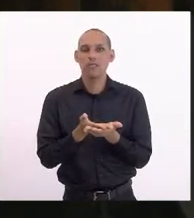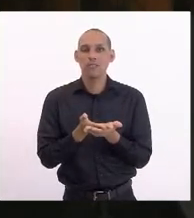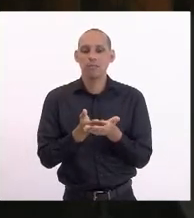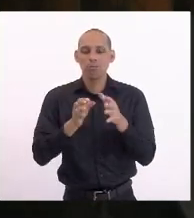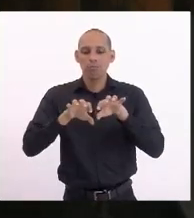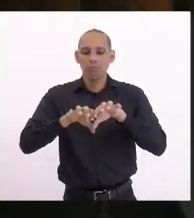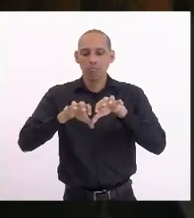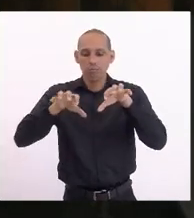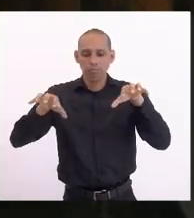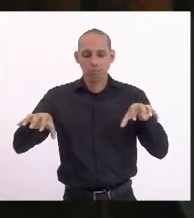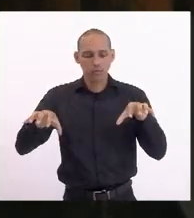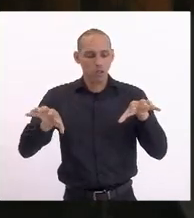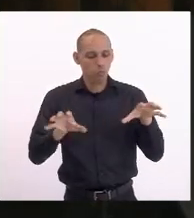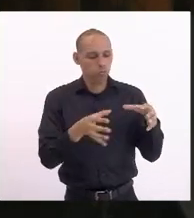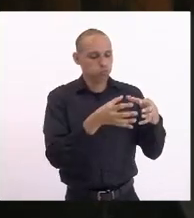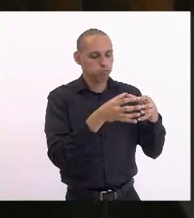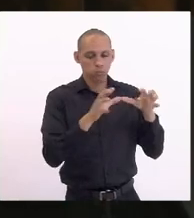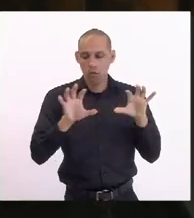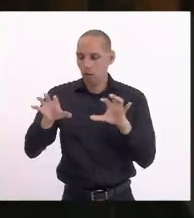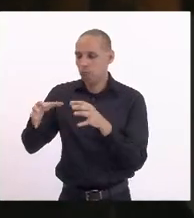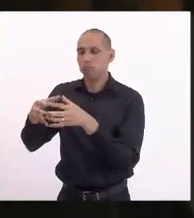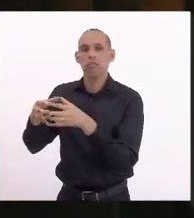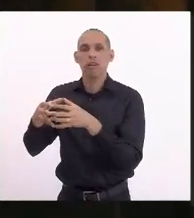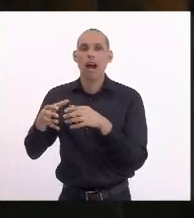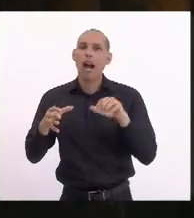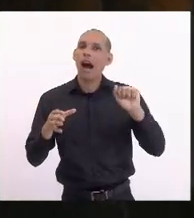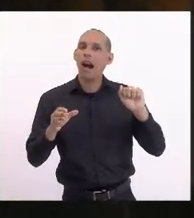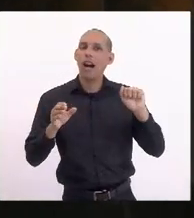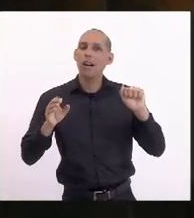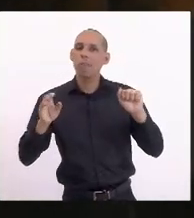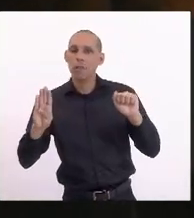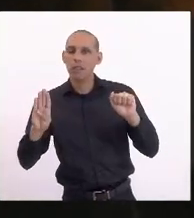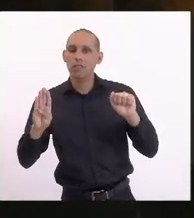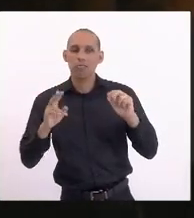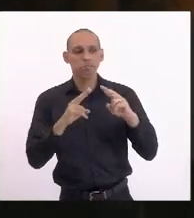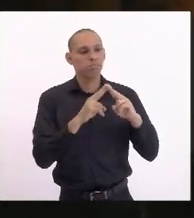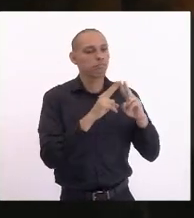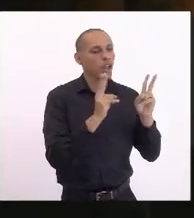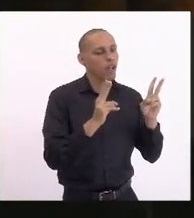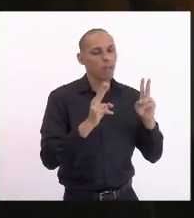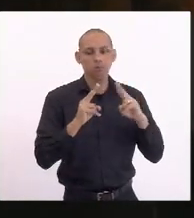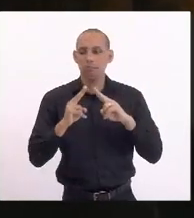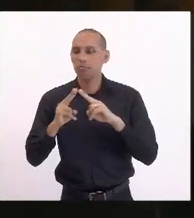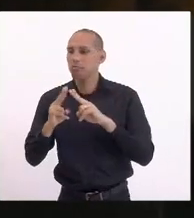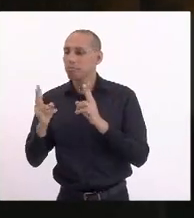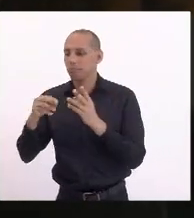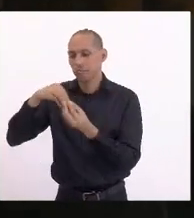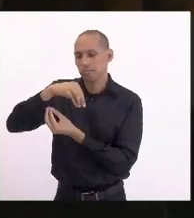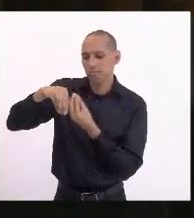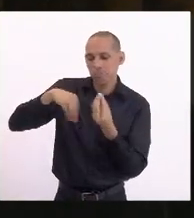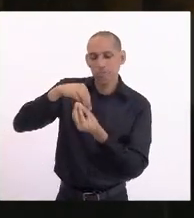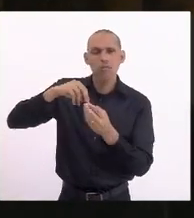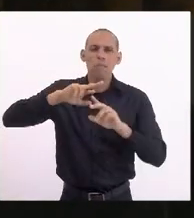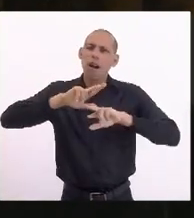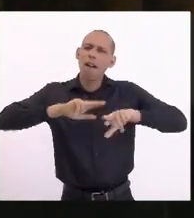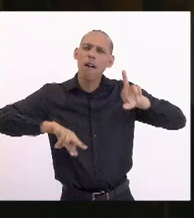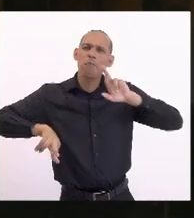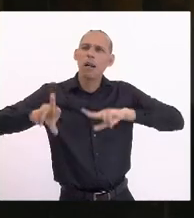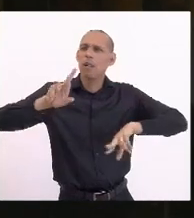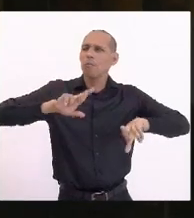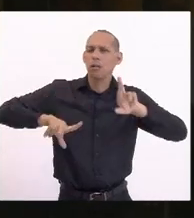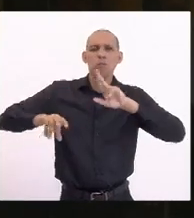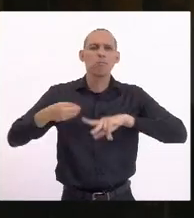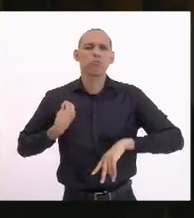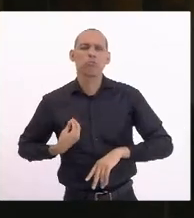dividindo os grupos em A e B. Aula virtual, aula híbrida, aula aquilo, presencial,